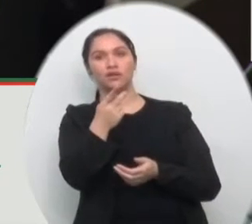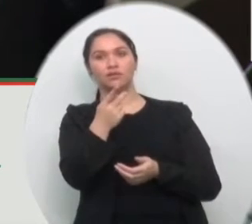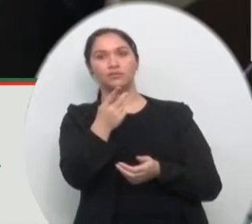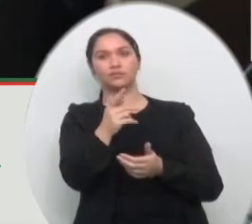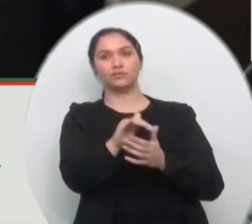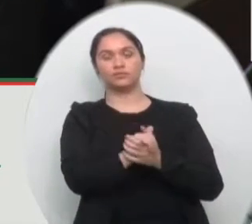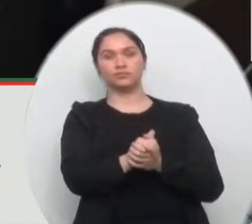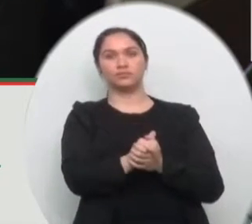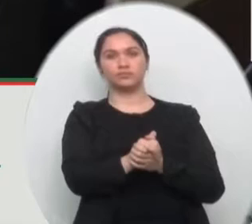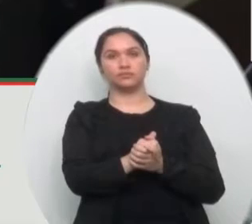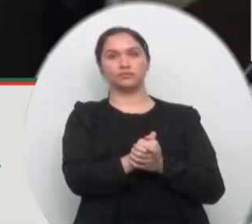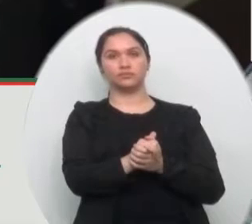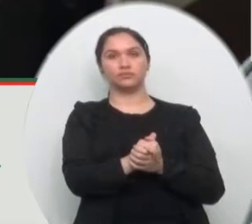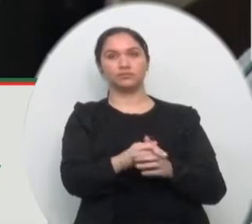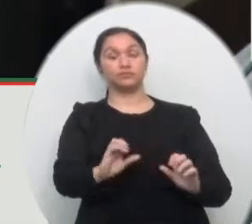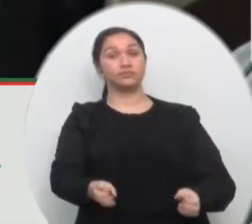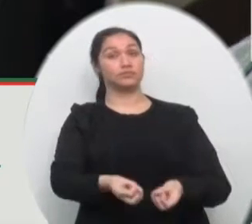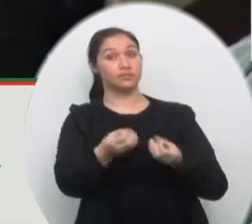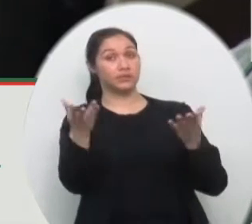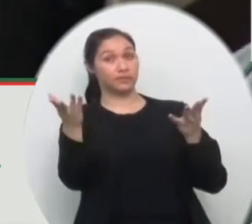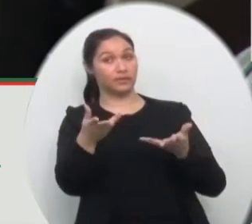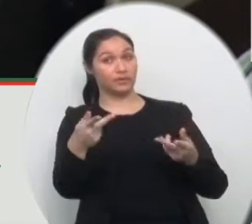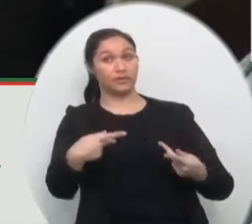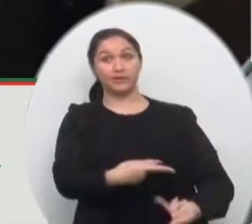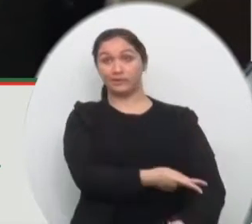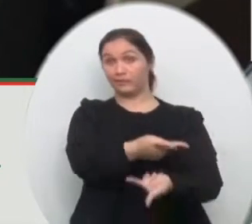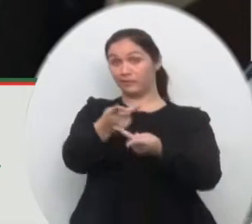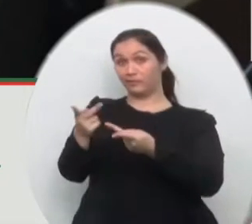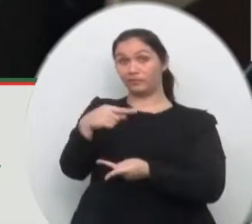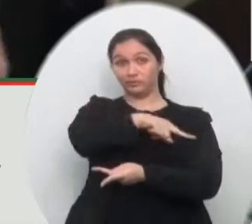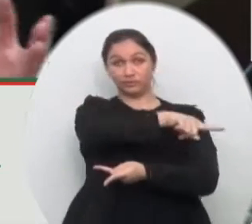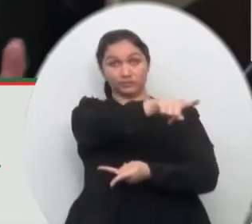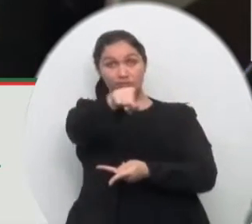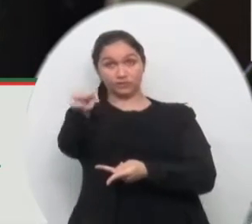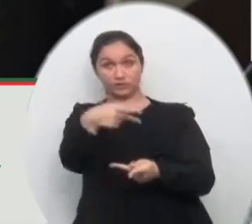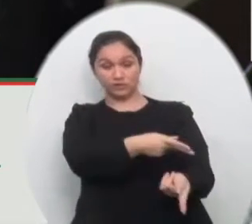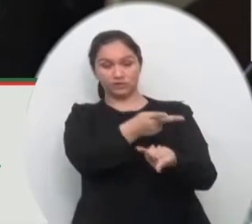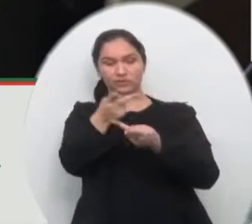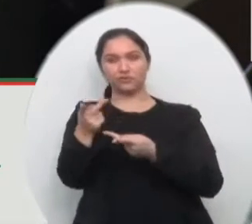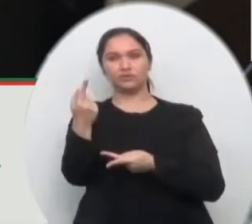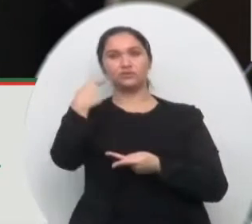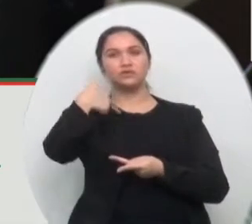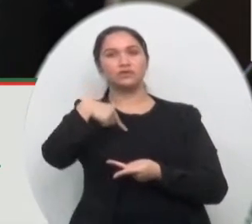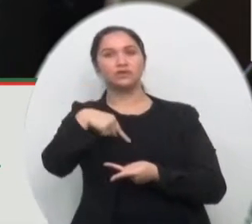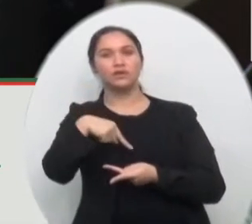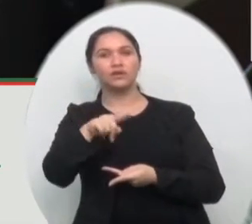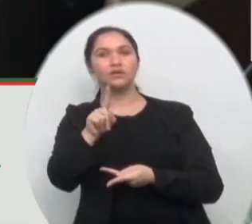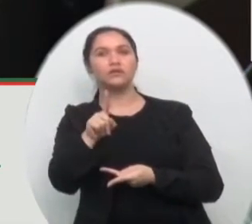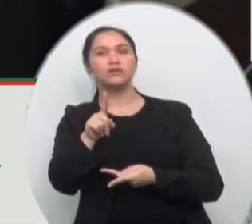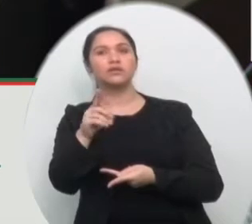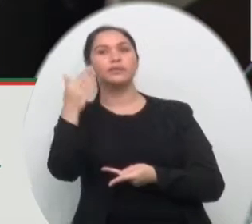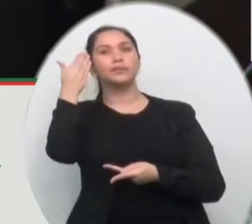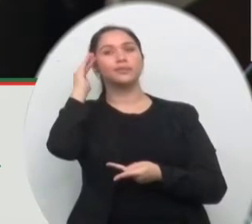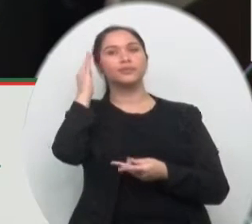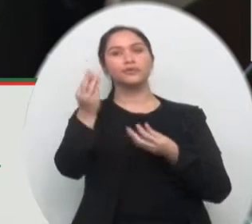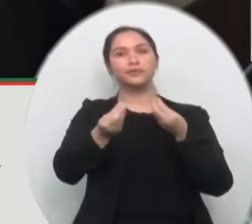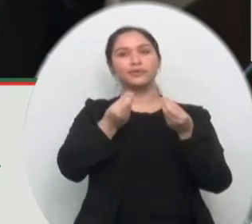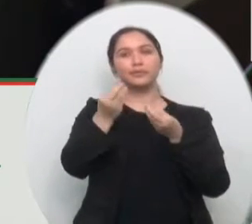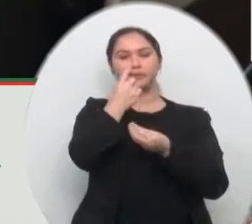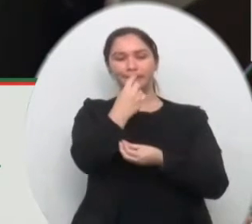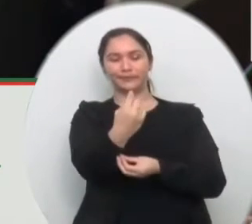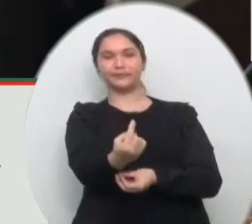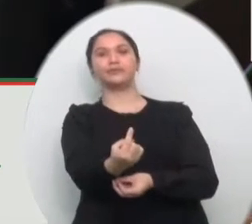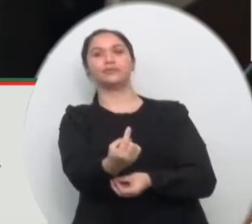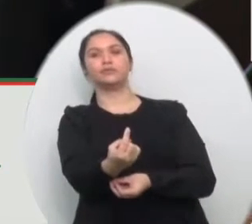vocês, para vocês comparecerem lá num dia de abate, para vocês verem o que a comunidade está passando.